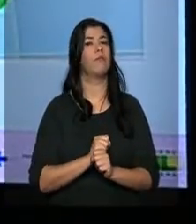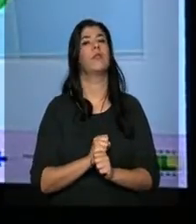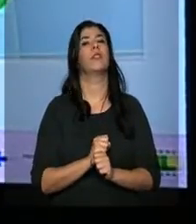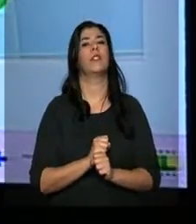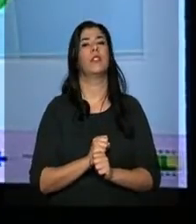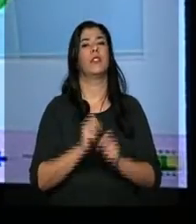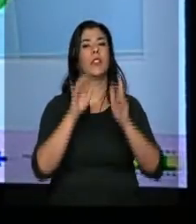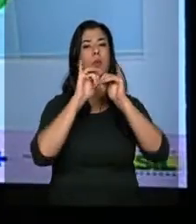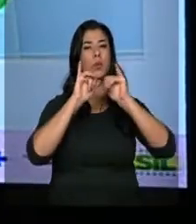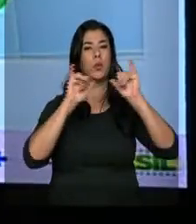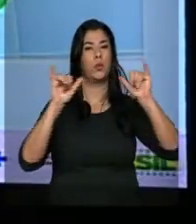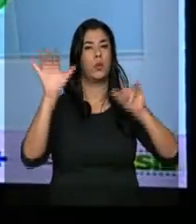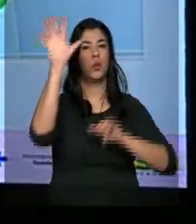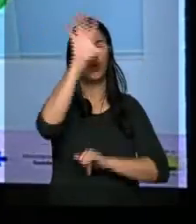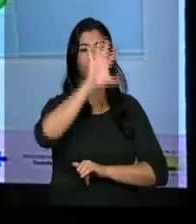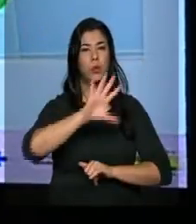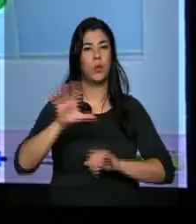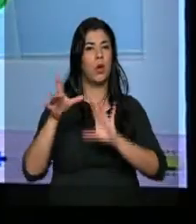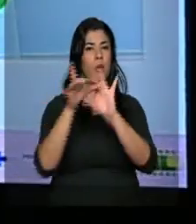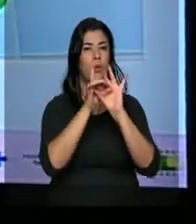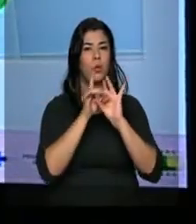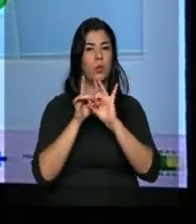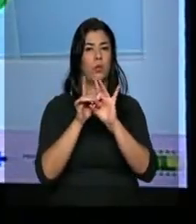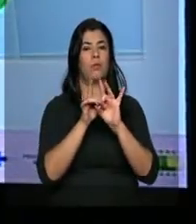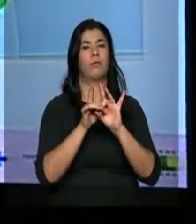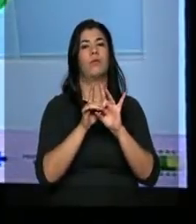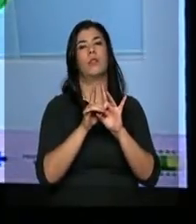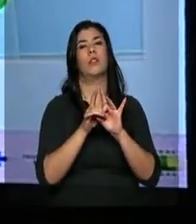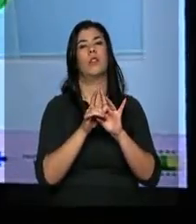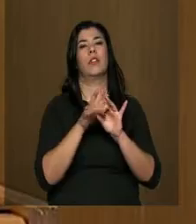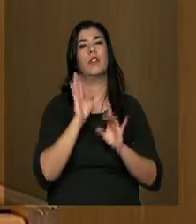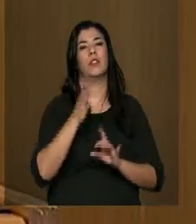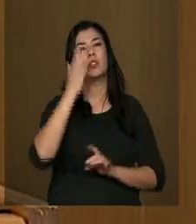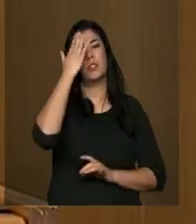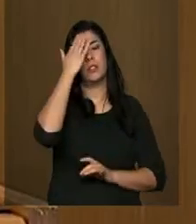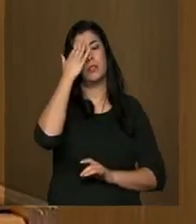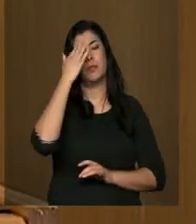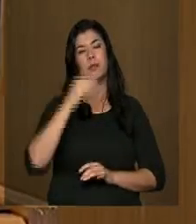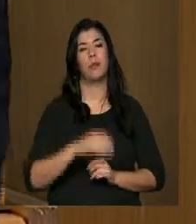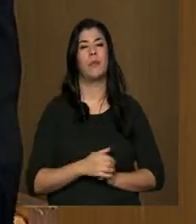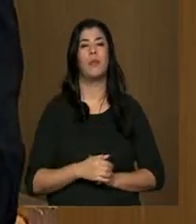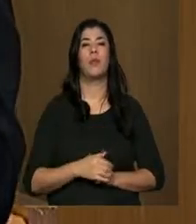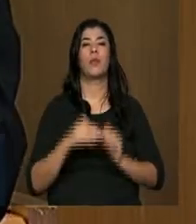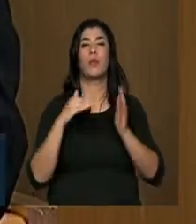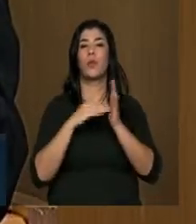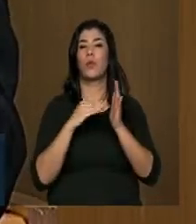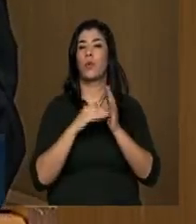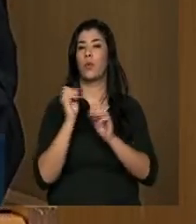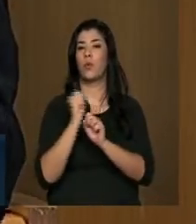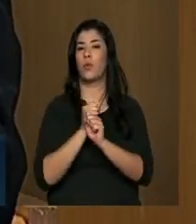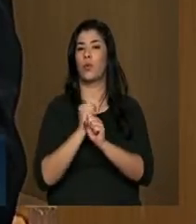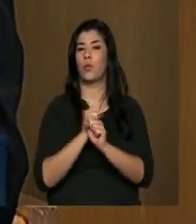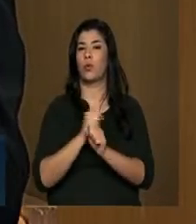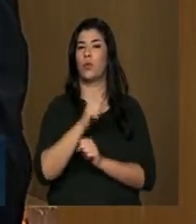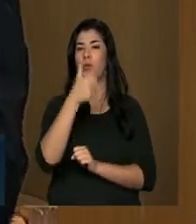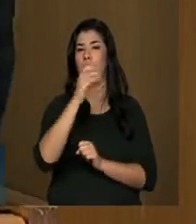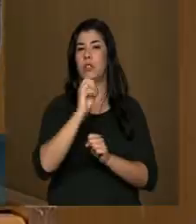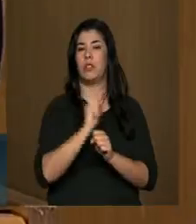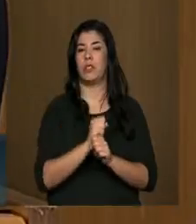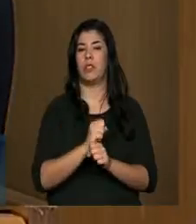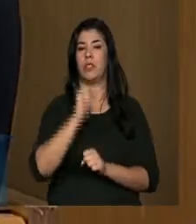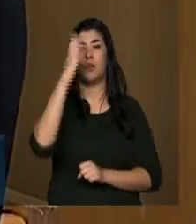rede, o Brasil, desde o final da década passada, acabou tendo um